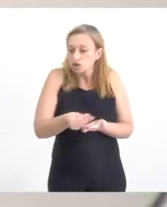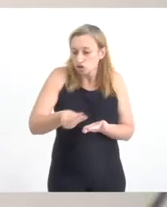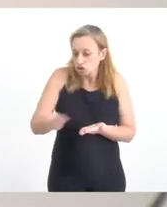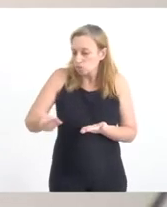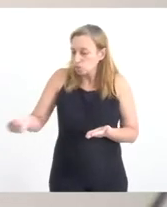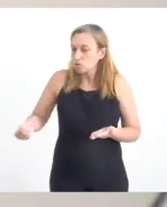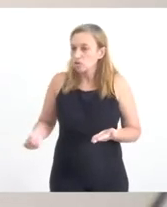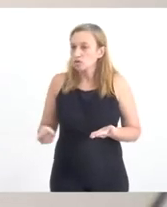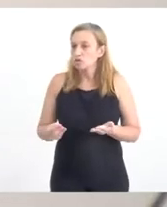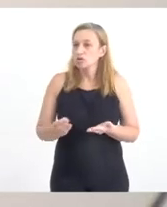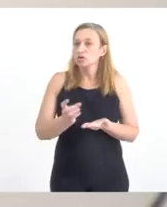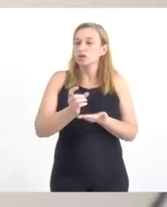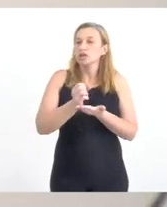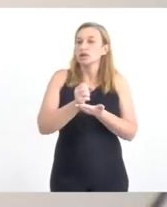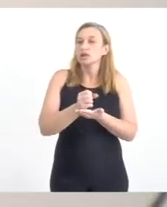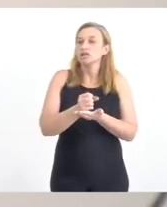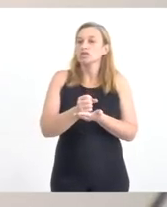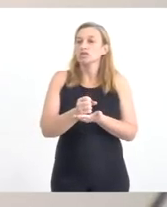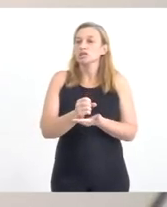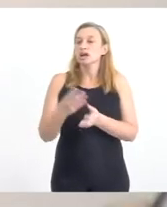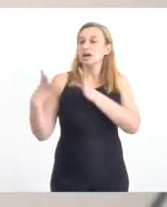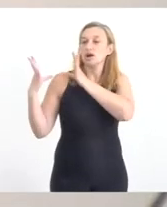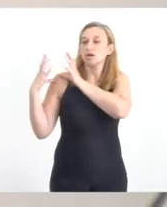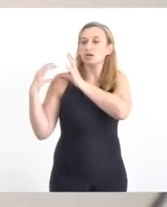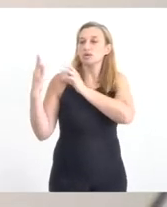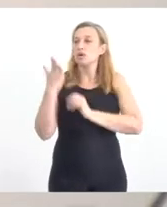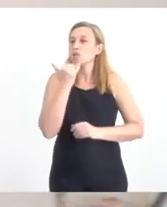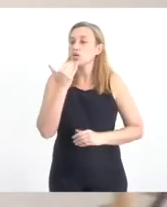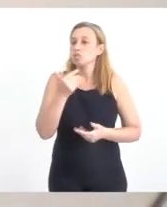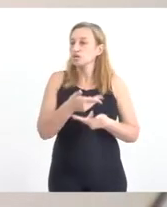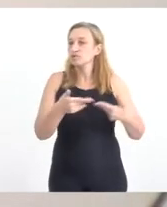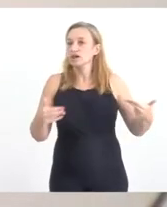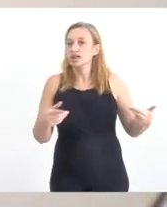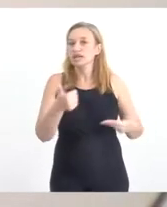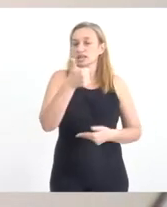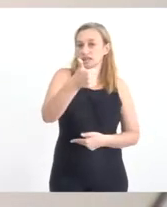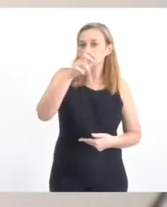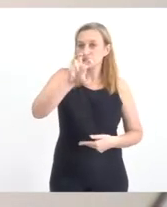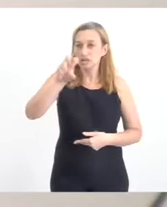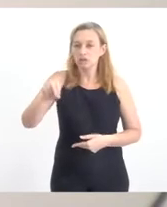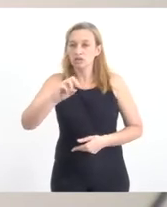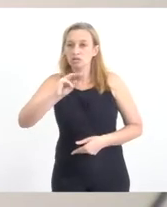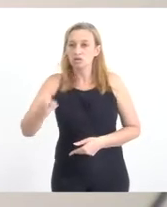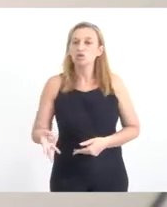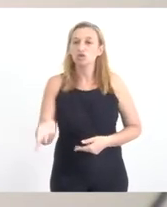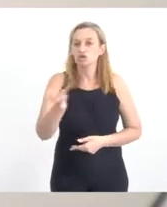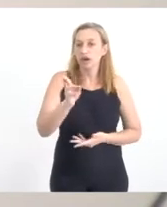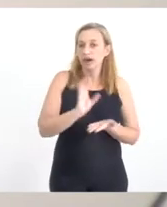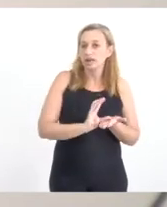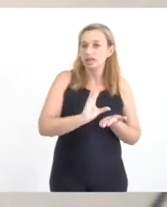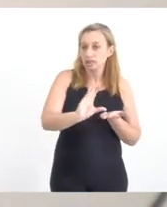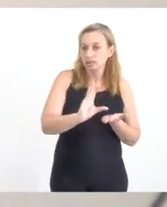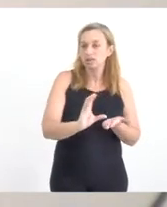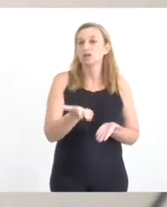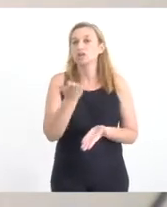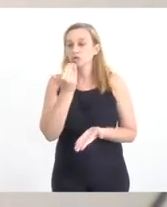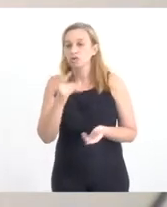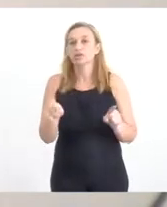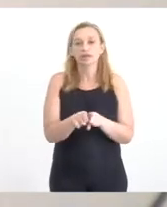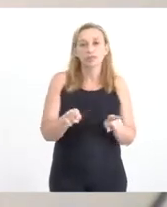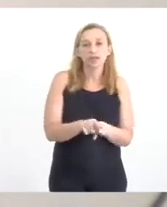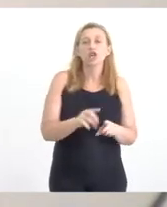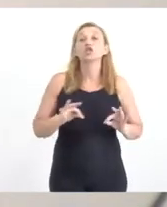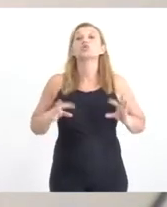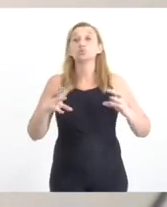mil toneladas de alimentos e arr é equivalente a 150 milhões de reais seja em recurso seja alimentos